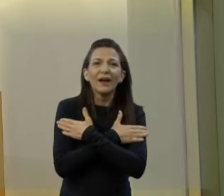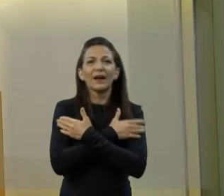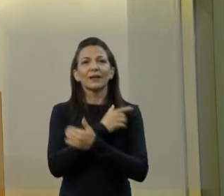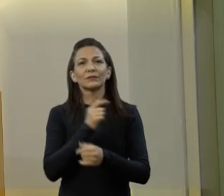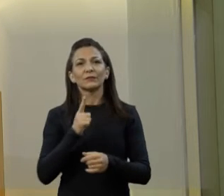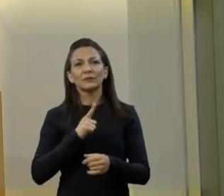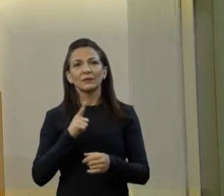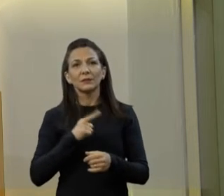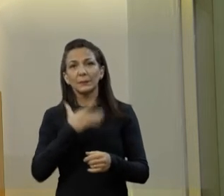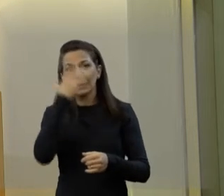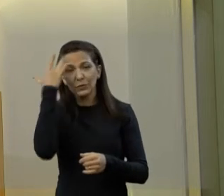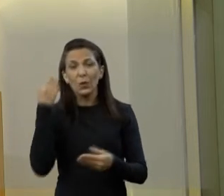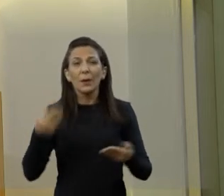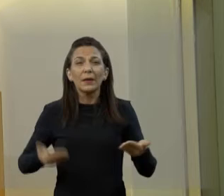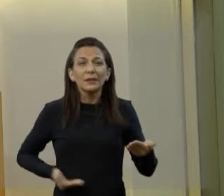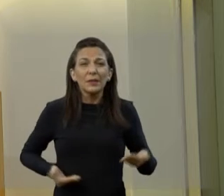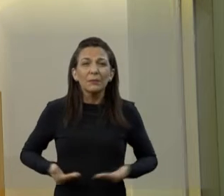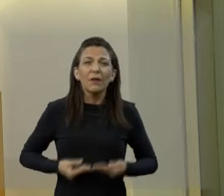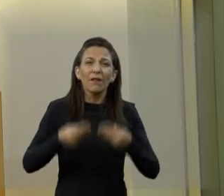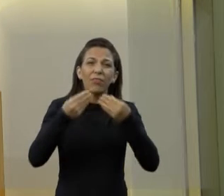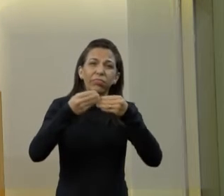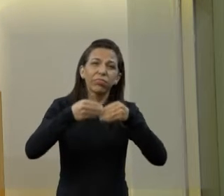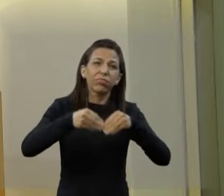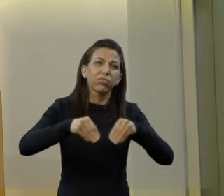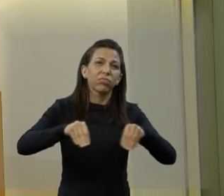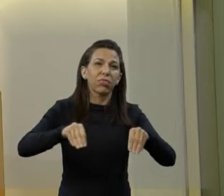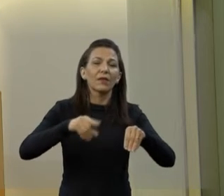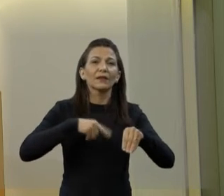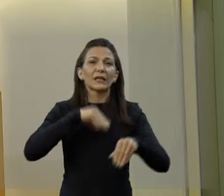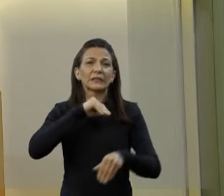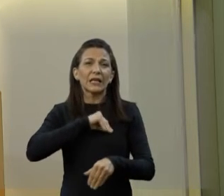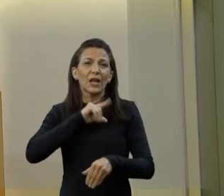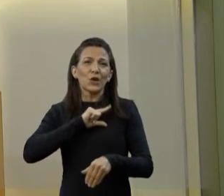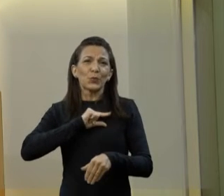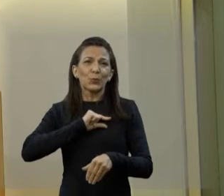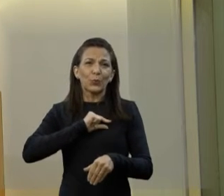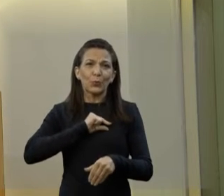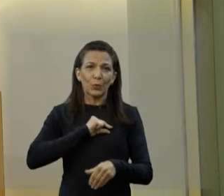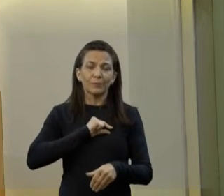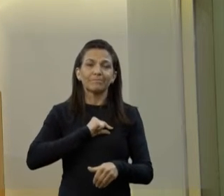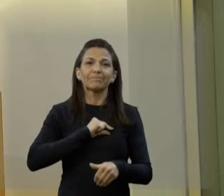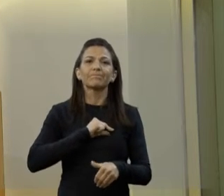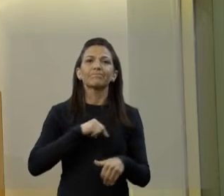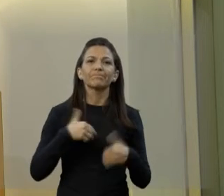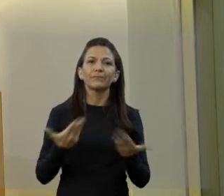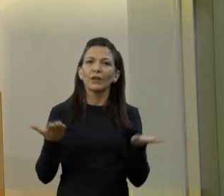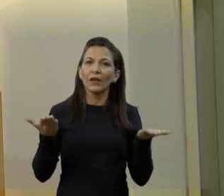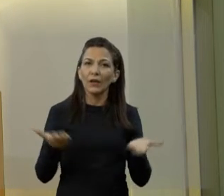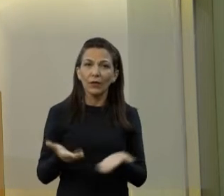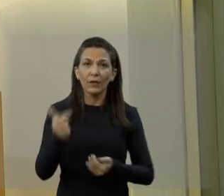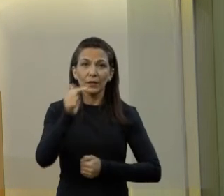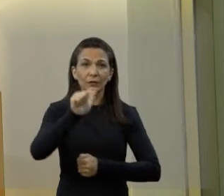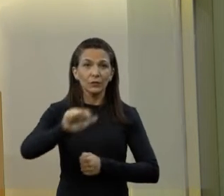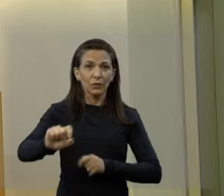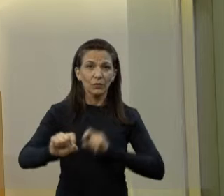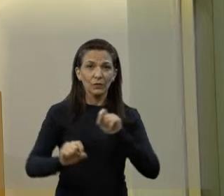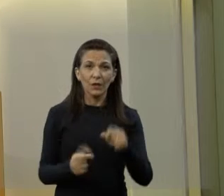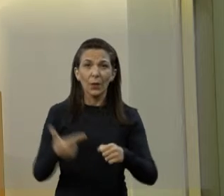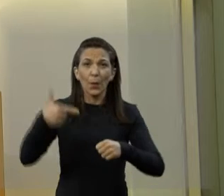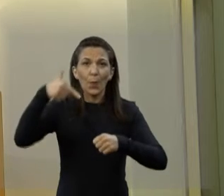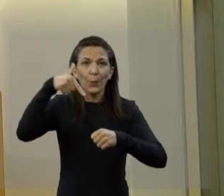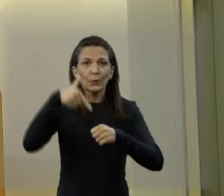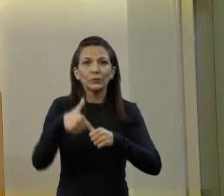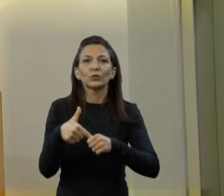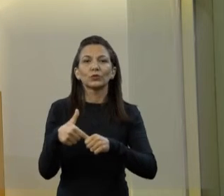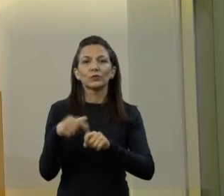desempregado está com serviço precarizado recebendo baixos salários e agora mais uma vez os